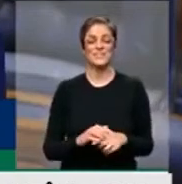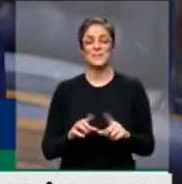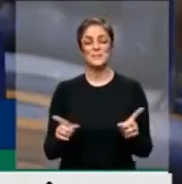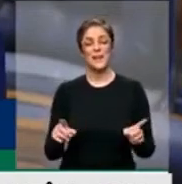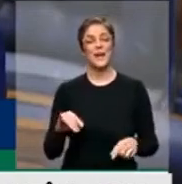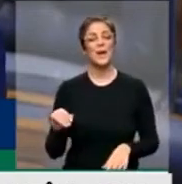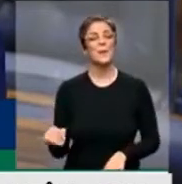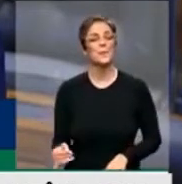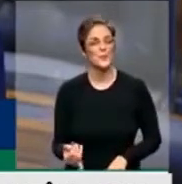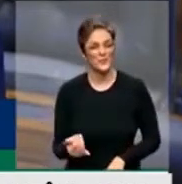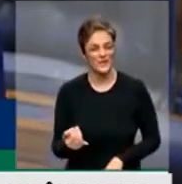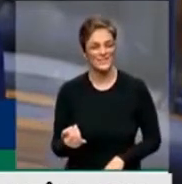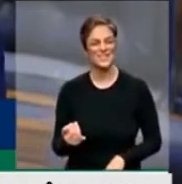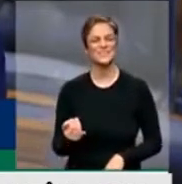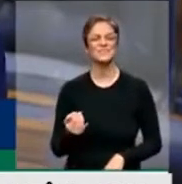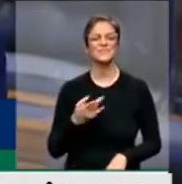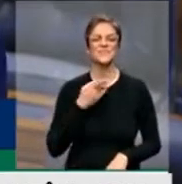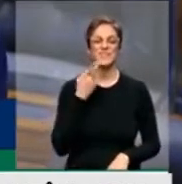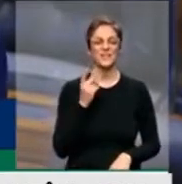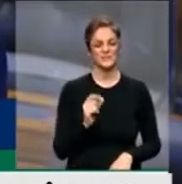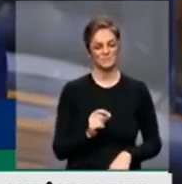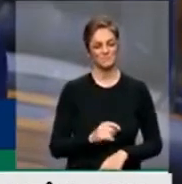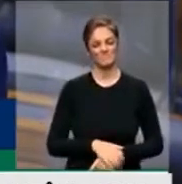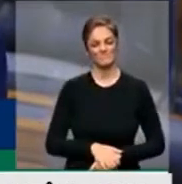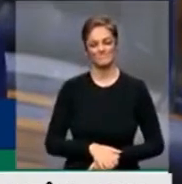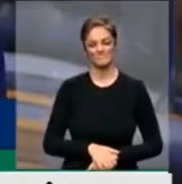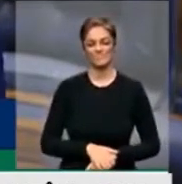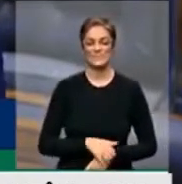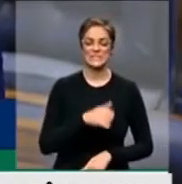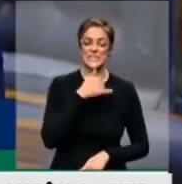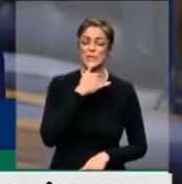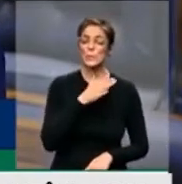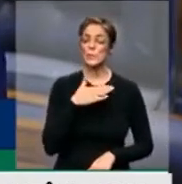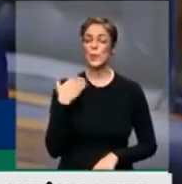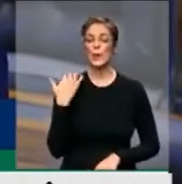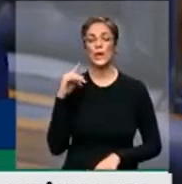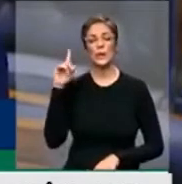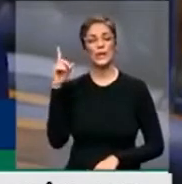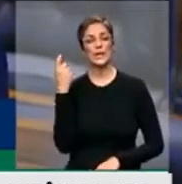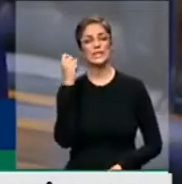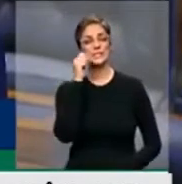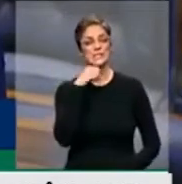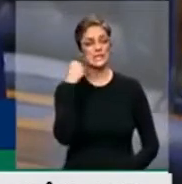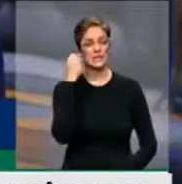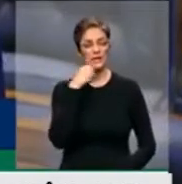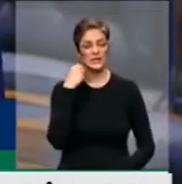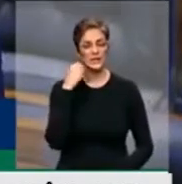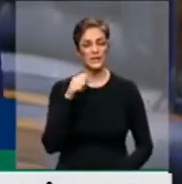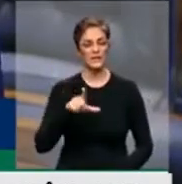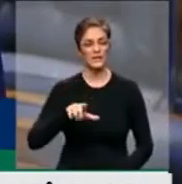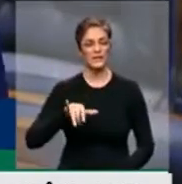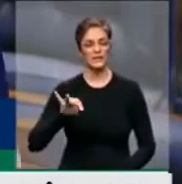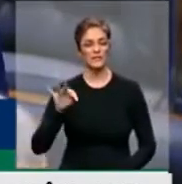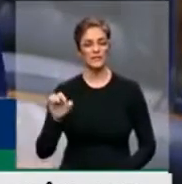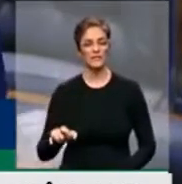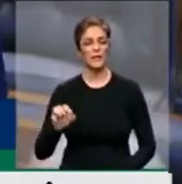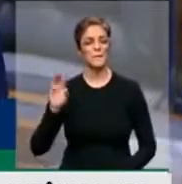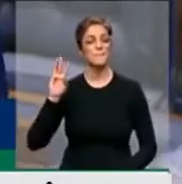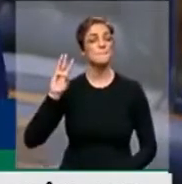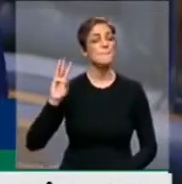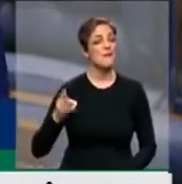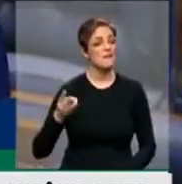Eu queria registrar o falecimento do ex-senador Antônio Leite, do Maranhão,